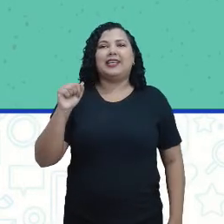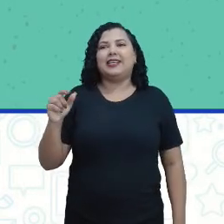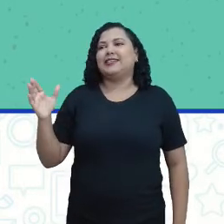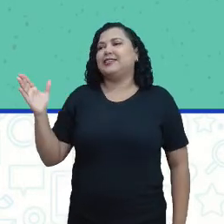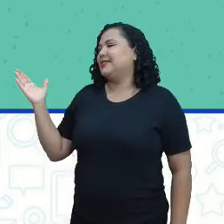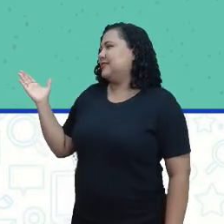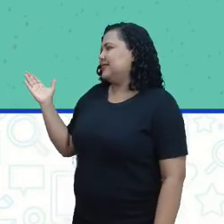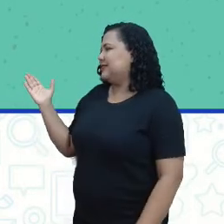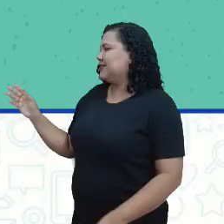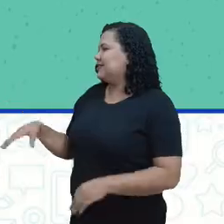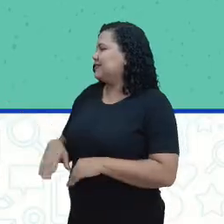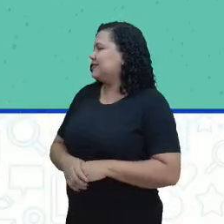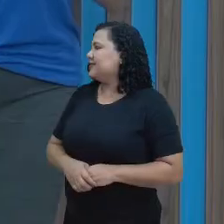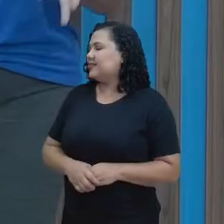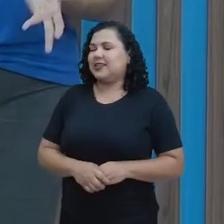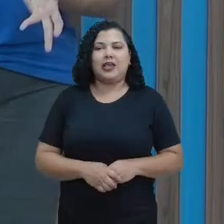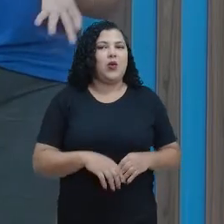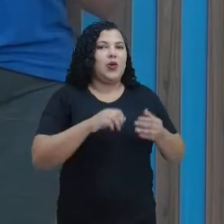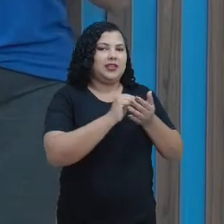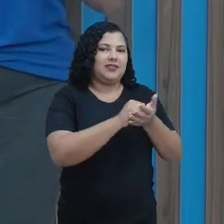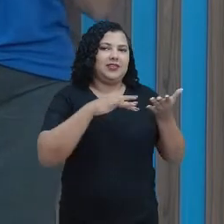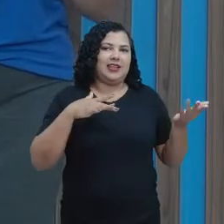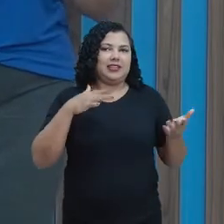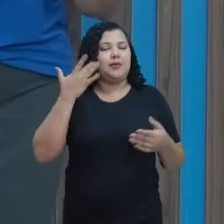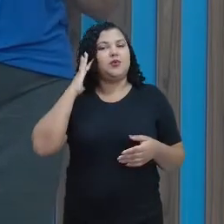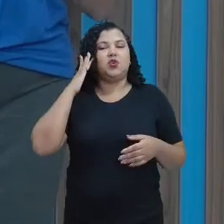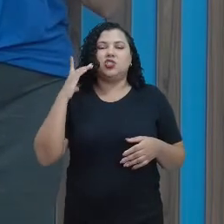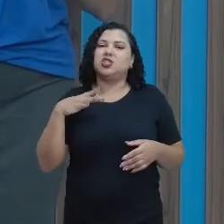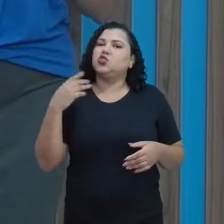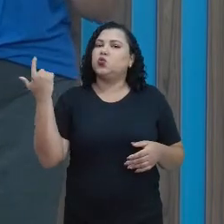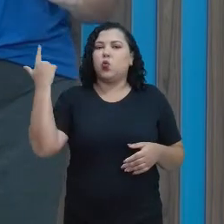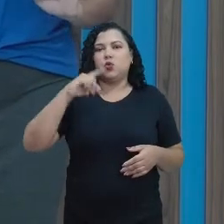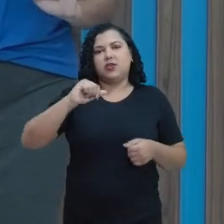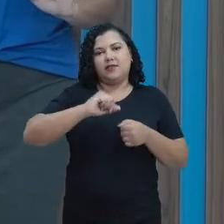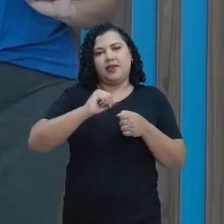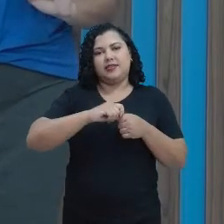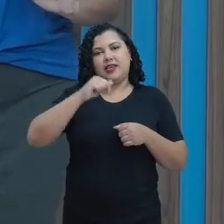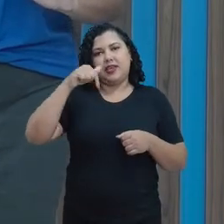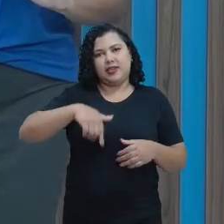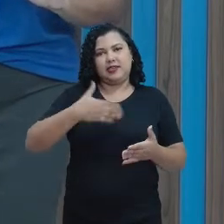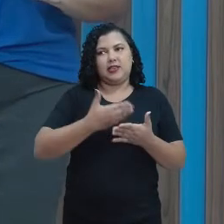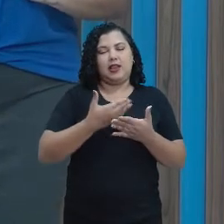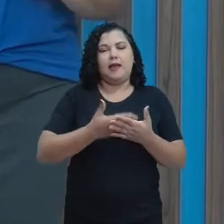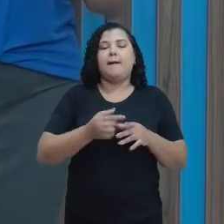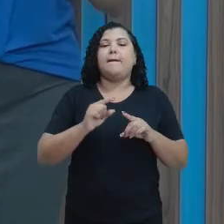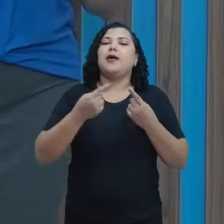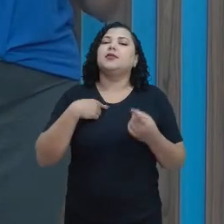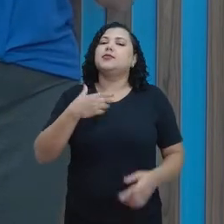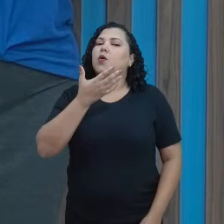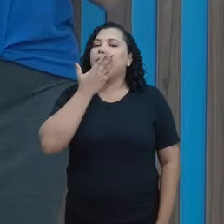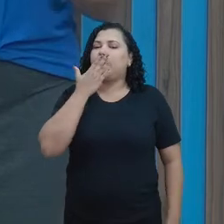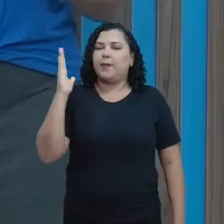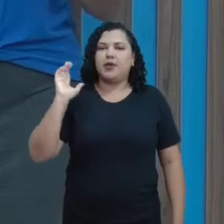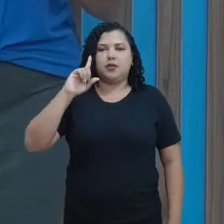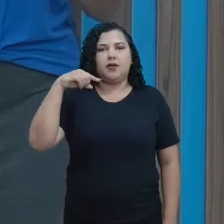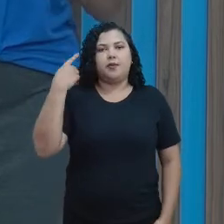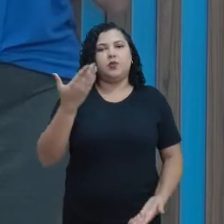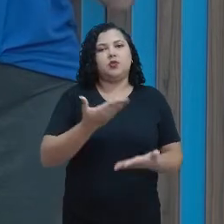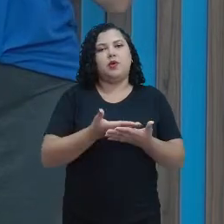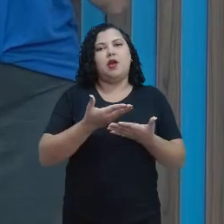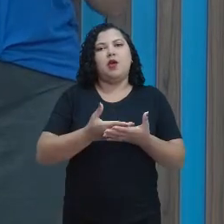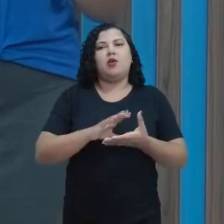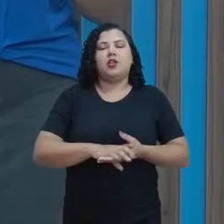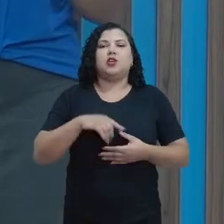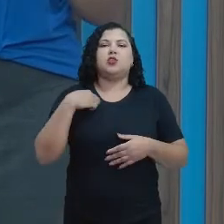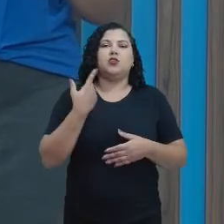na verdade, uma proposta de atividade, mas eu acho que não vai dar pra gente fazer aqui em sala, Mas eu prometo que eu trago na próxima aula e a